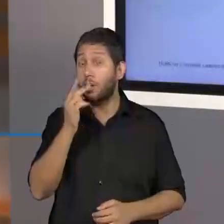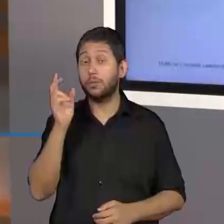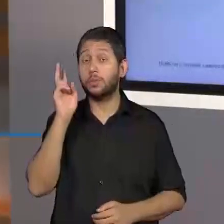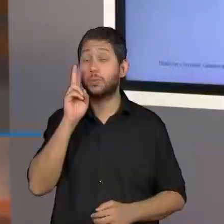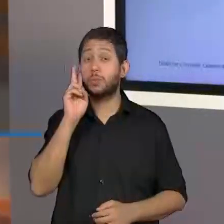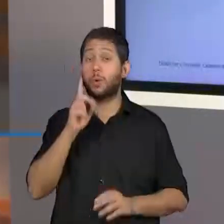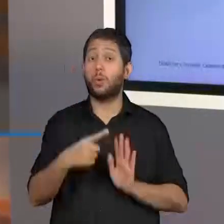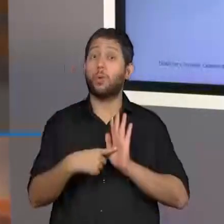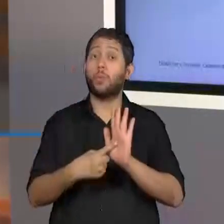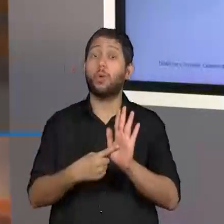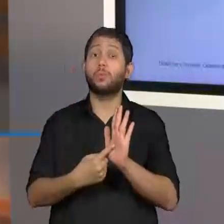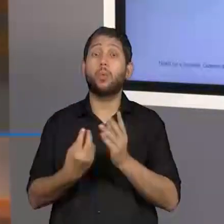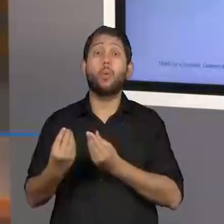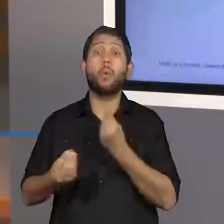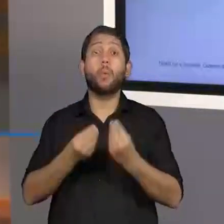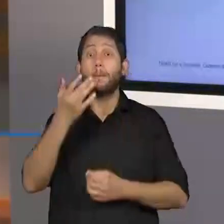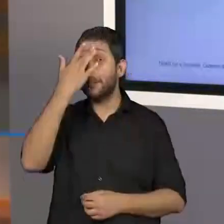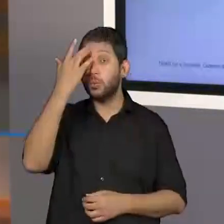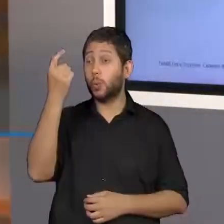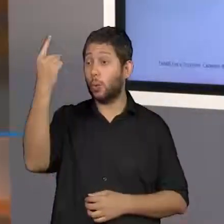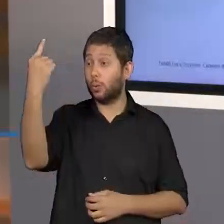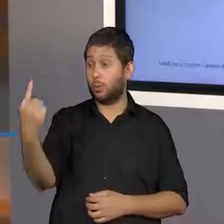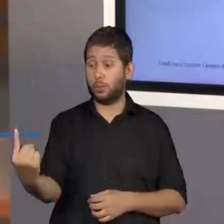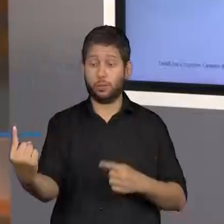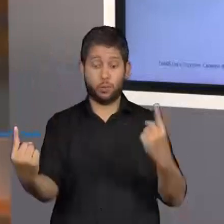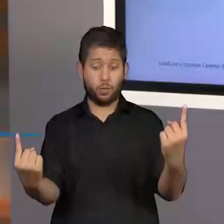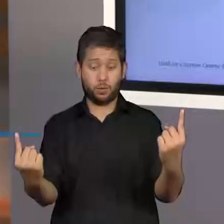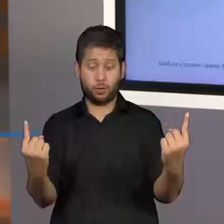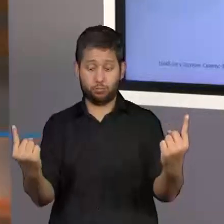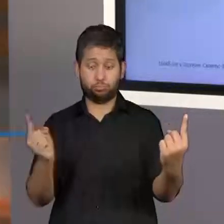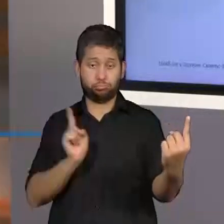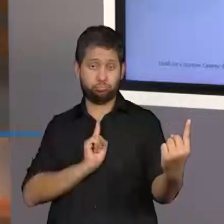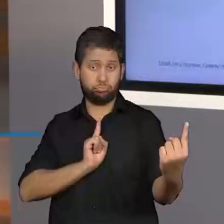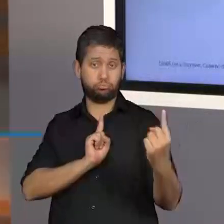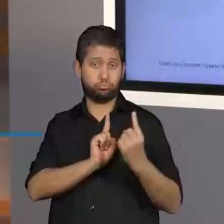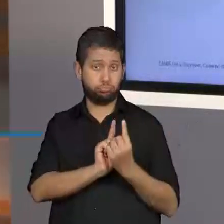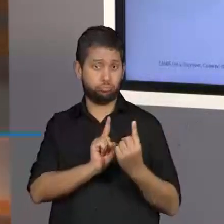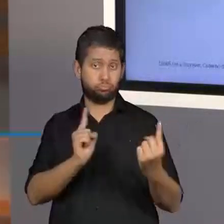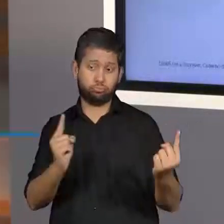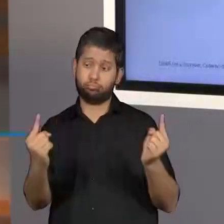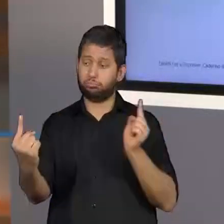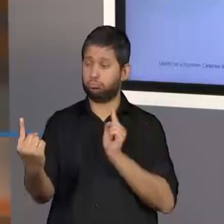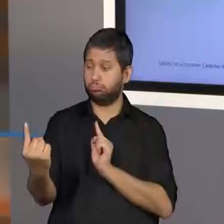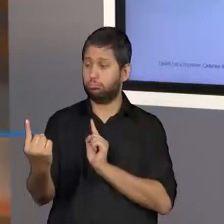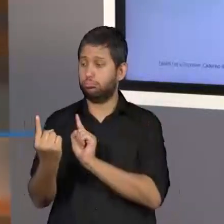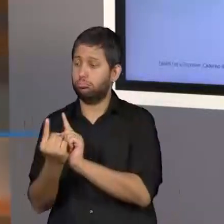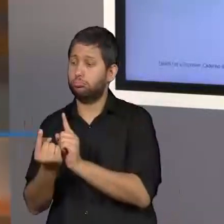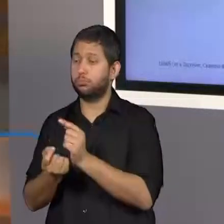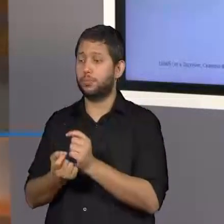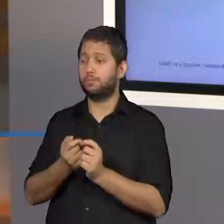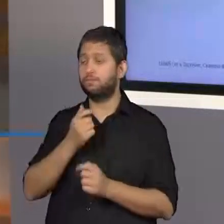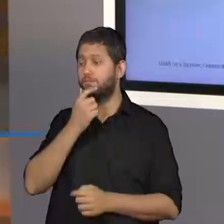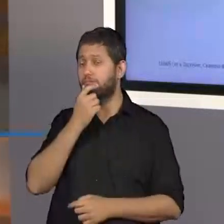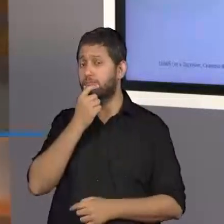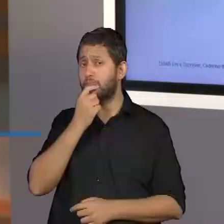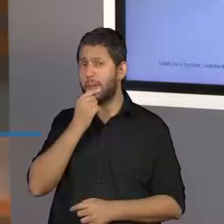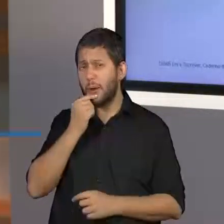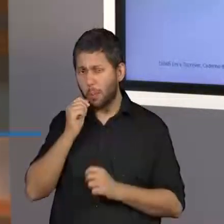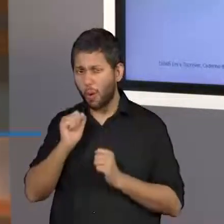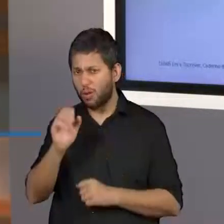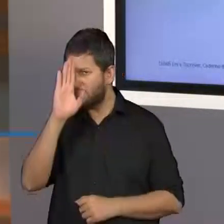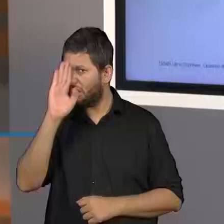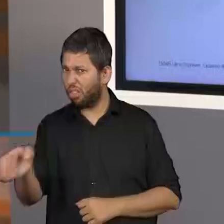fala sobre relações. Eu posso me relacionar com as outras pessoas de uma forma mais